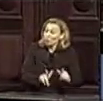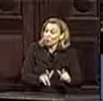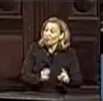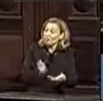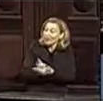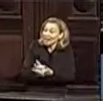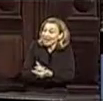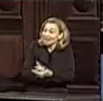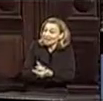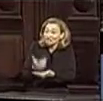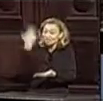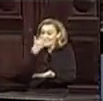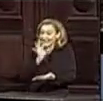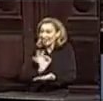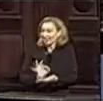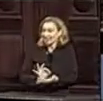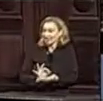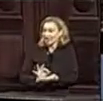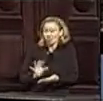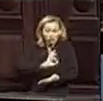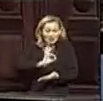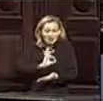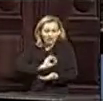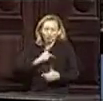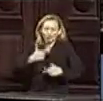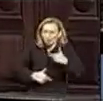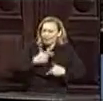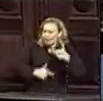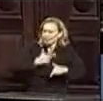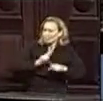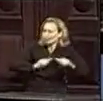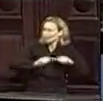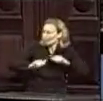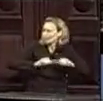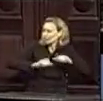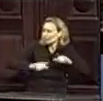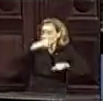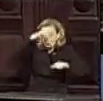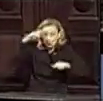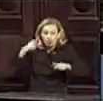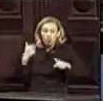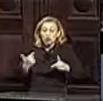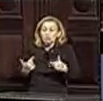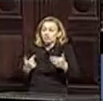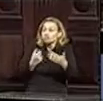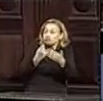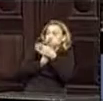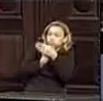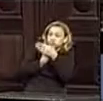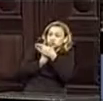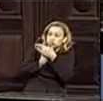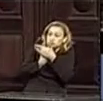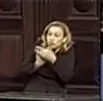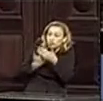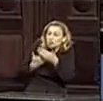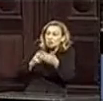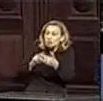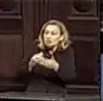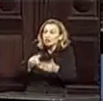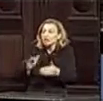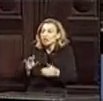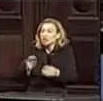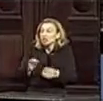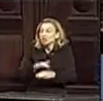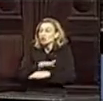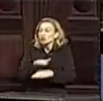rua trabalhando que nem desesperados, morrendo diariamente, sendo feridos diariamente, não podendo ter atendimento no hospital